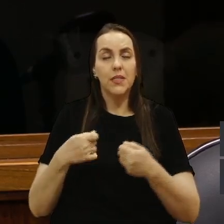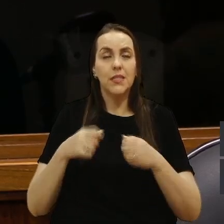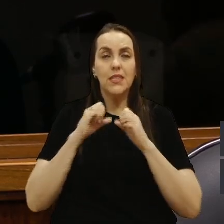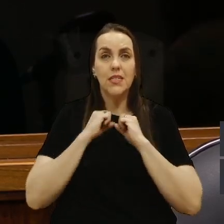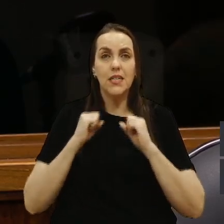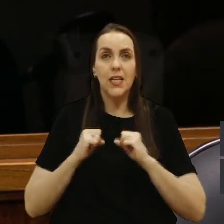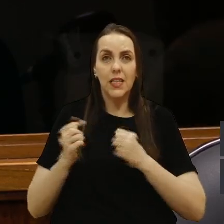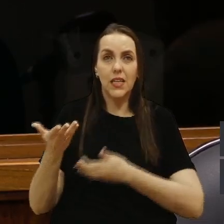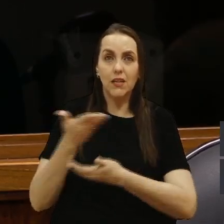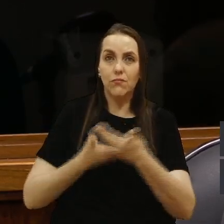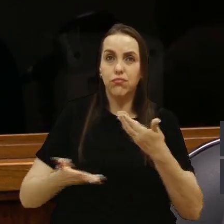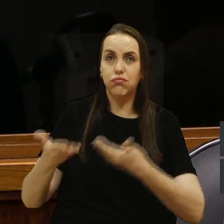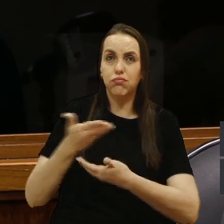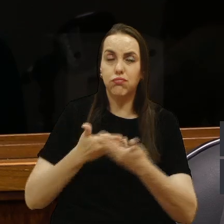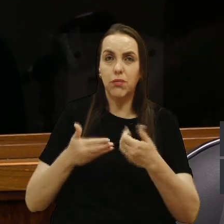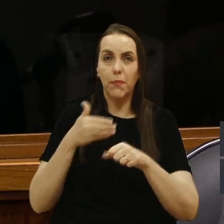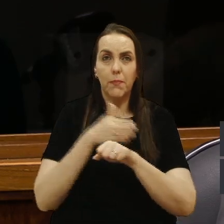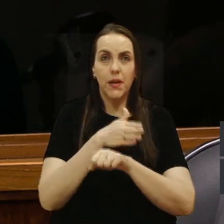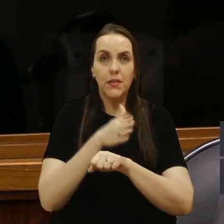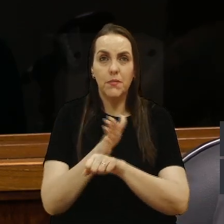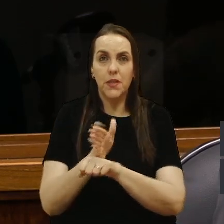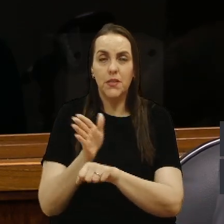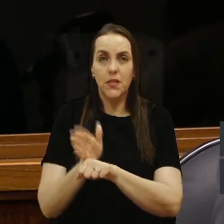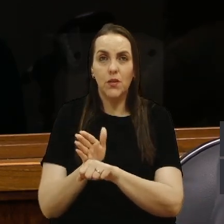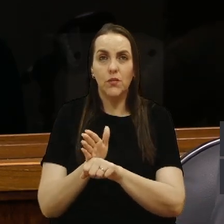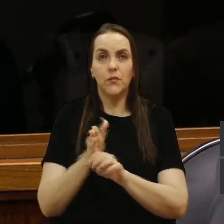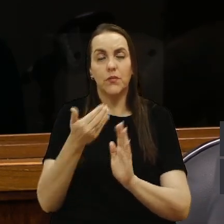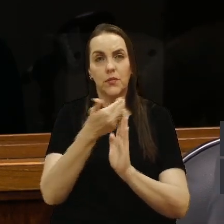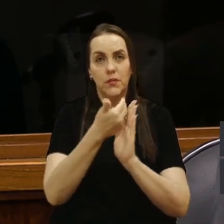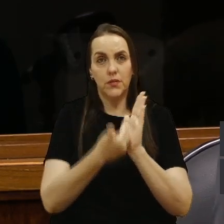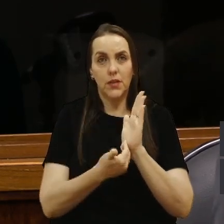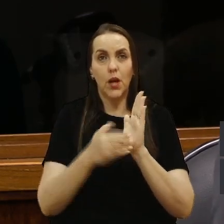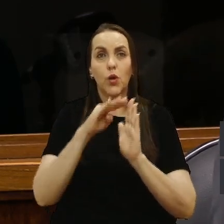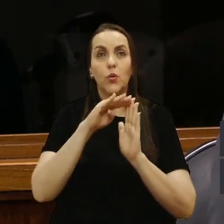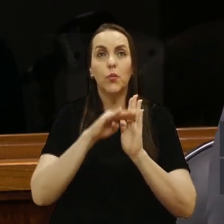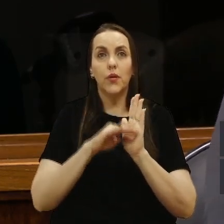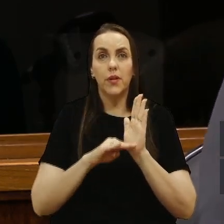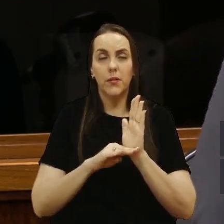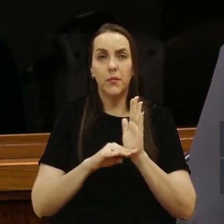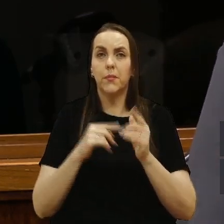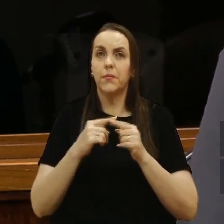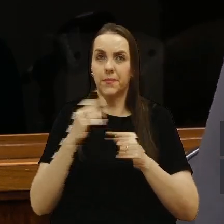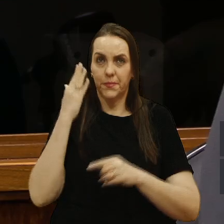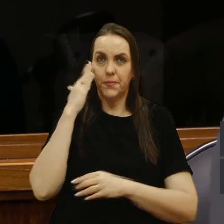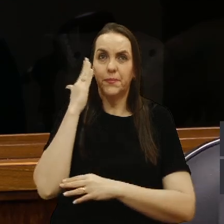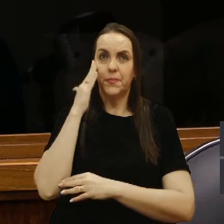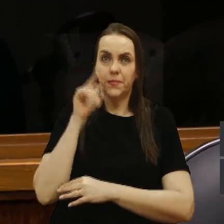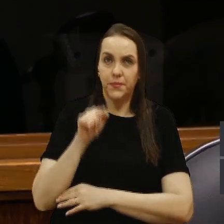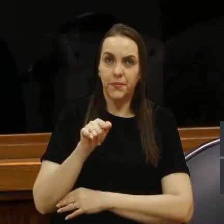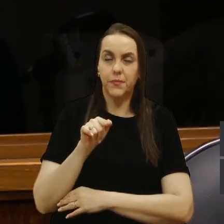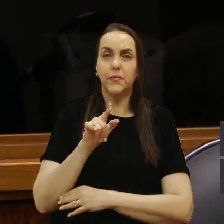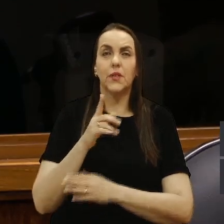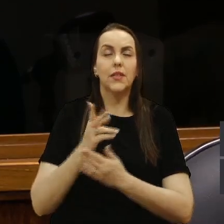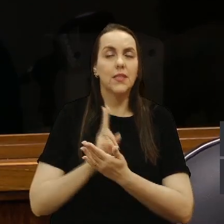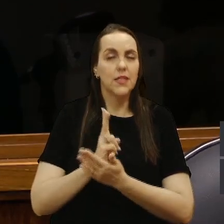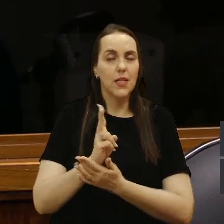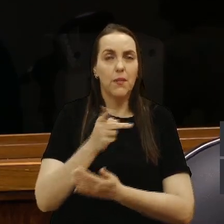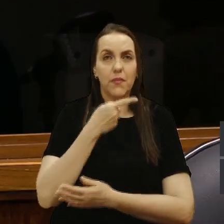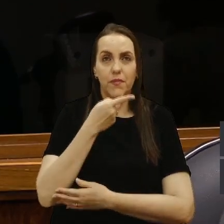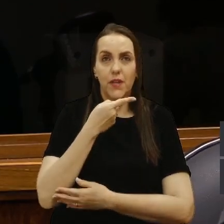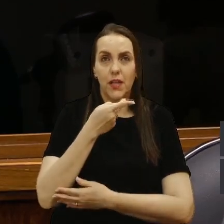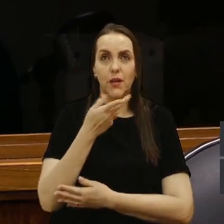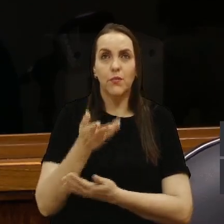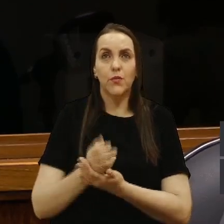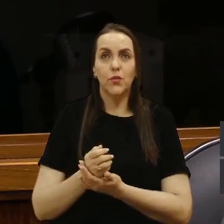secretarias na elaboração deste programa, porque a gente sabe e fala em todos os momentos o